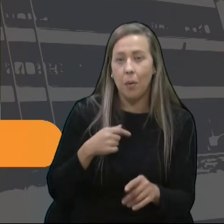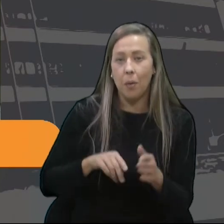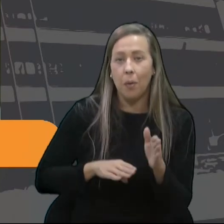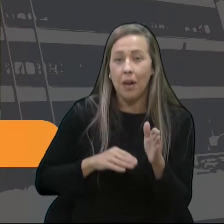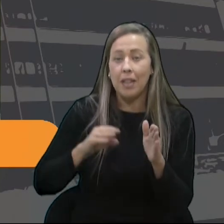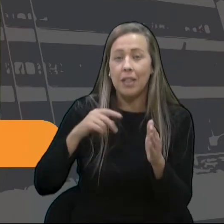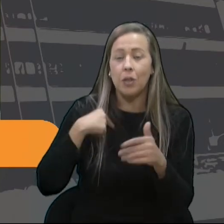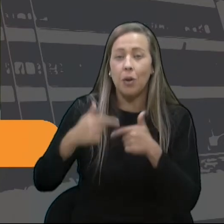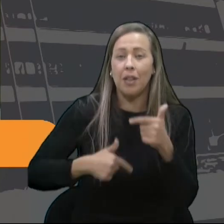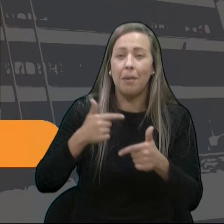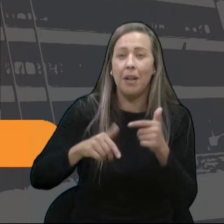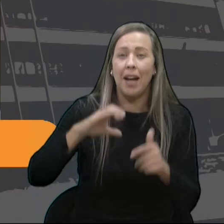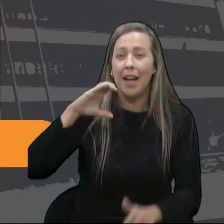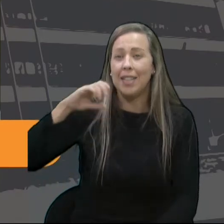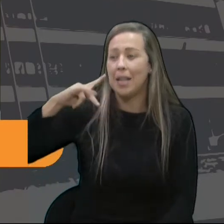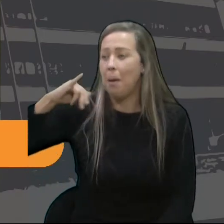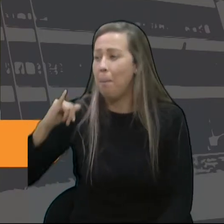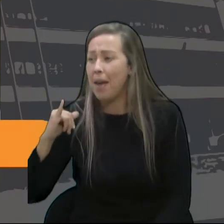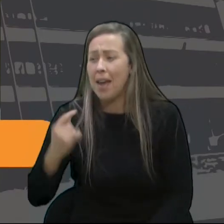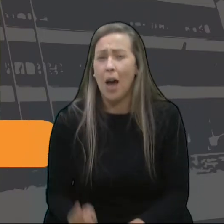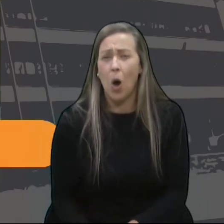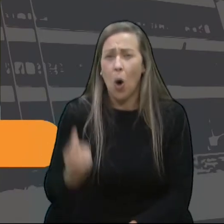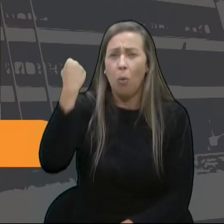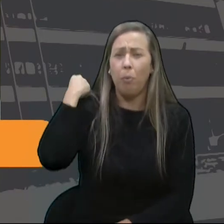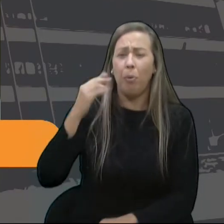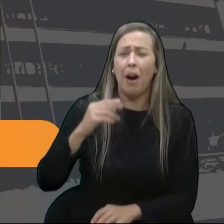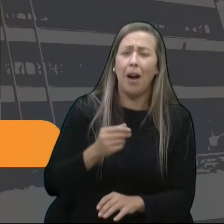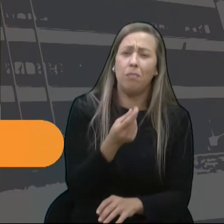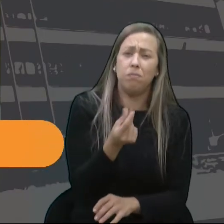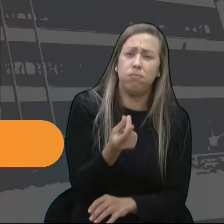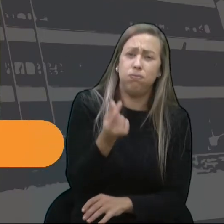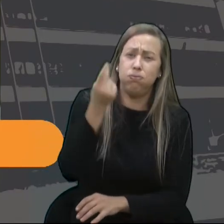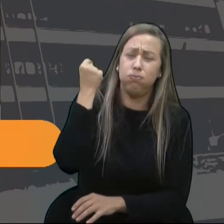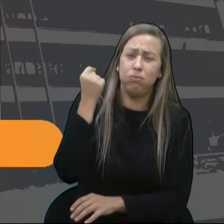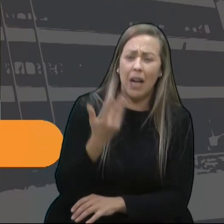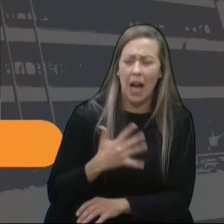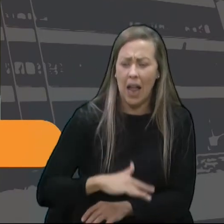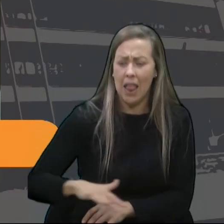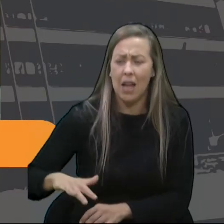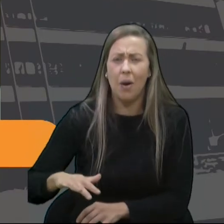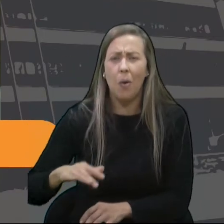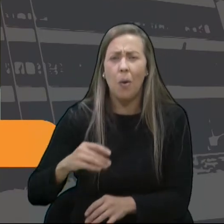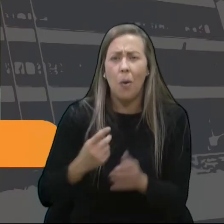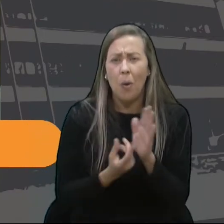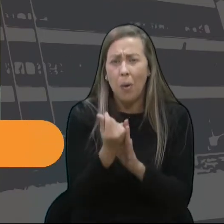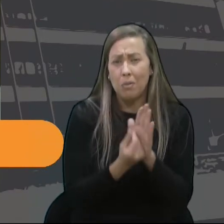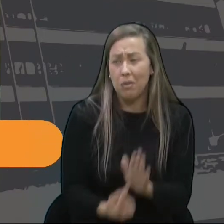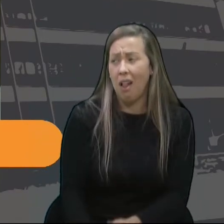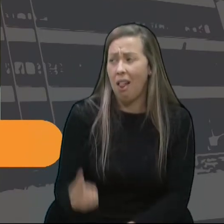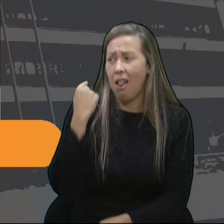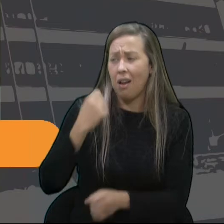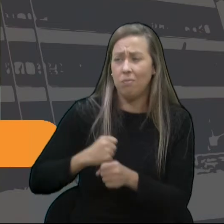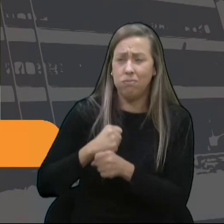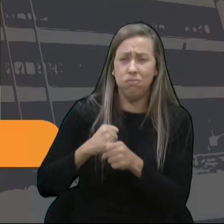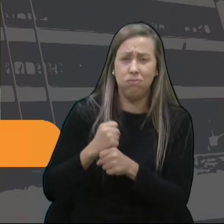CPI desde a época da CPI dos anões do orçamento, né? Quem se lembra disso hoje, né? Mas vocês vejam que lá